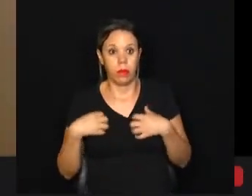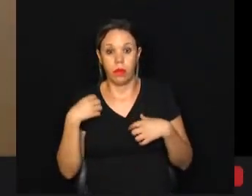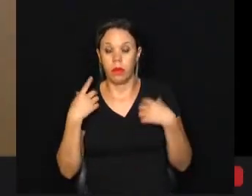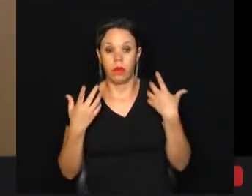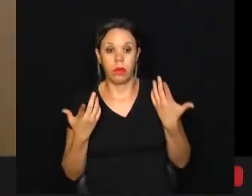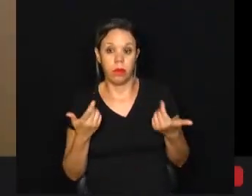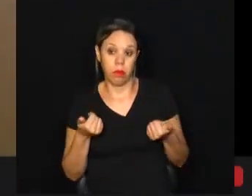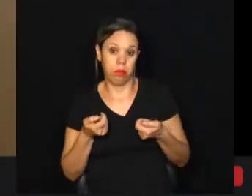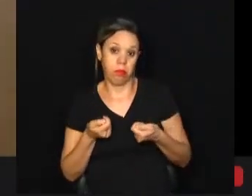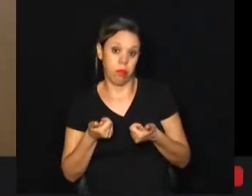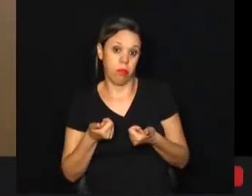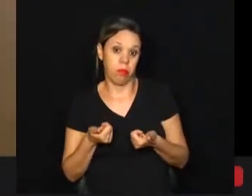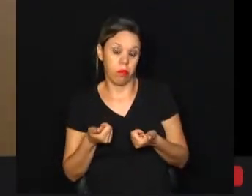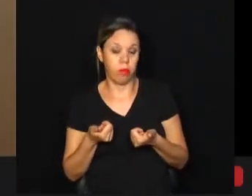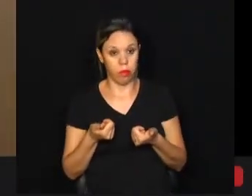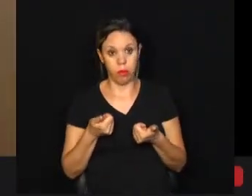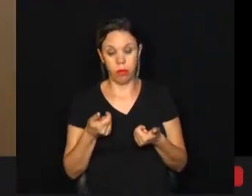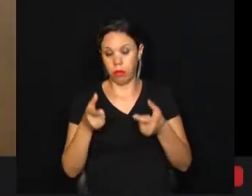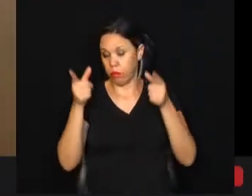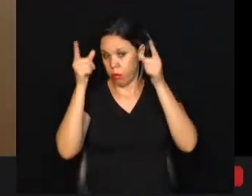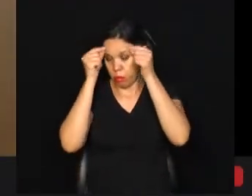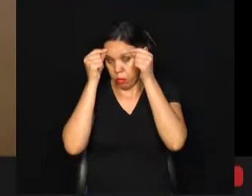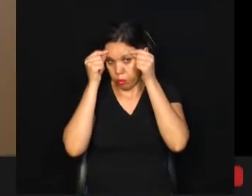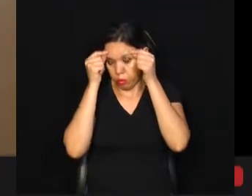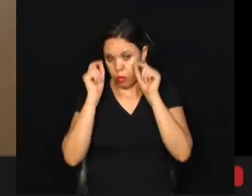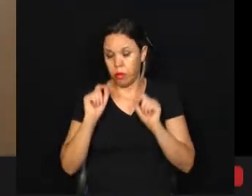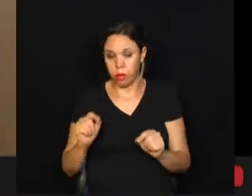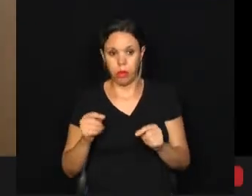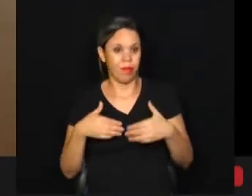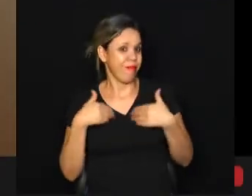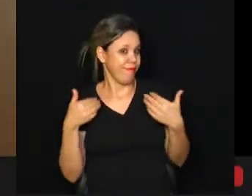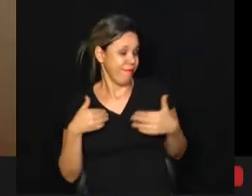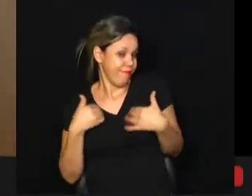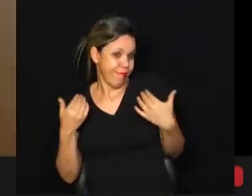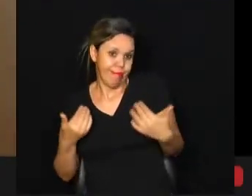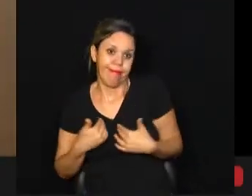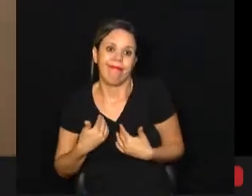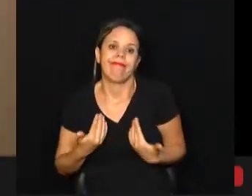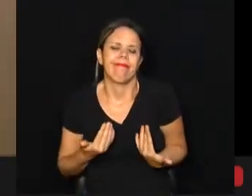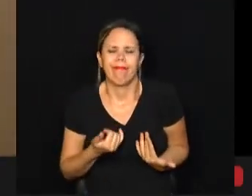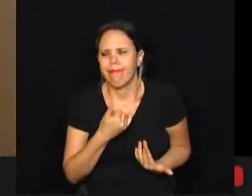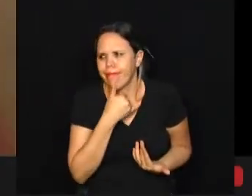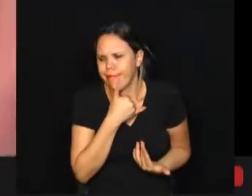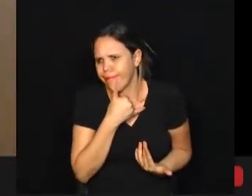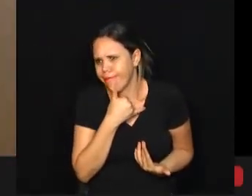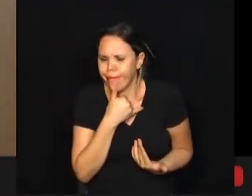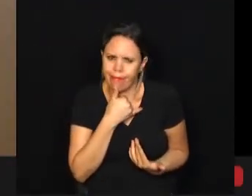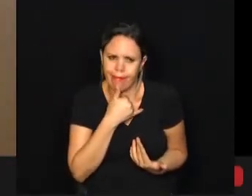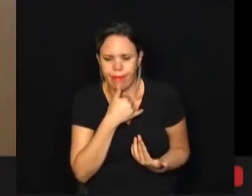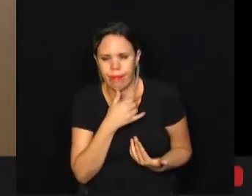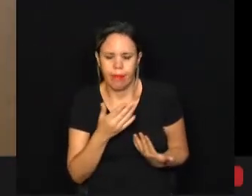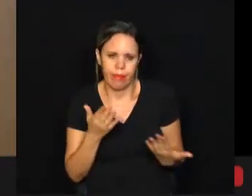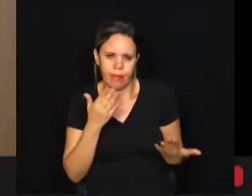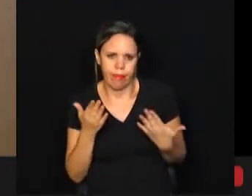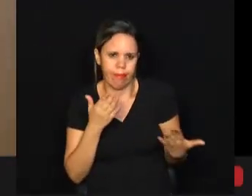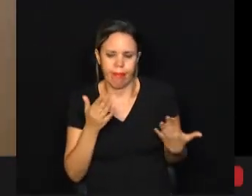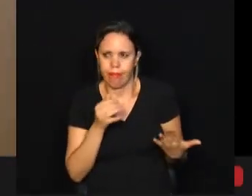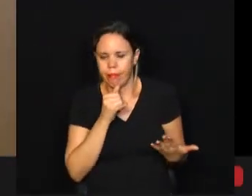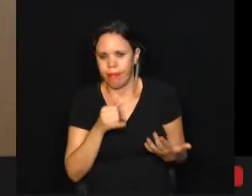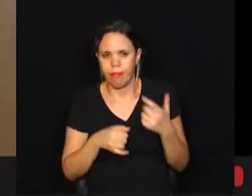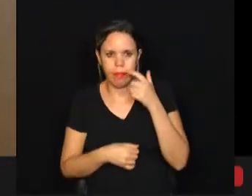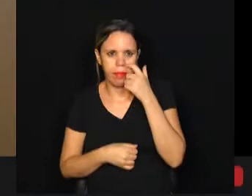gerar de benefício, alívio, o que vai trazer de alegria e o que vai trazer de tristeza, se a gente quisesse usar o campo